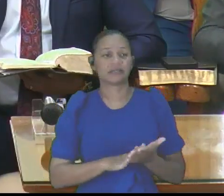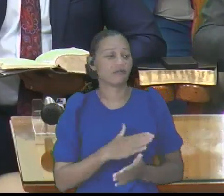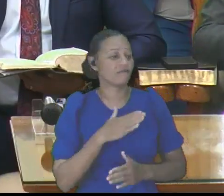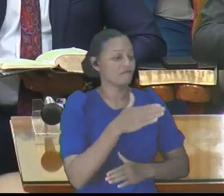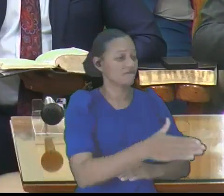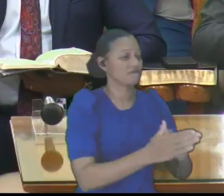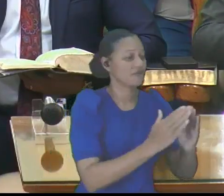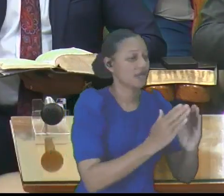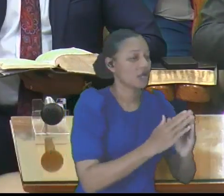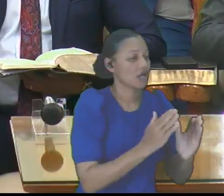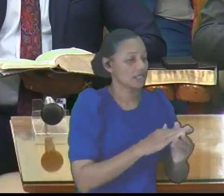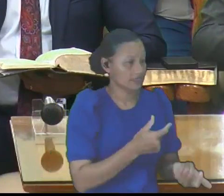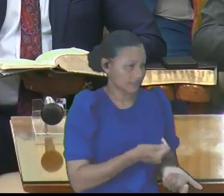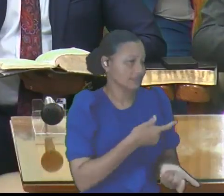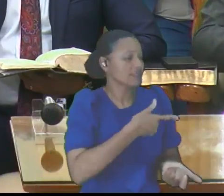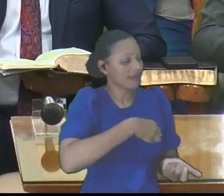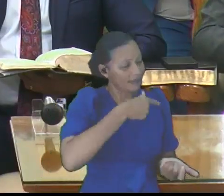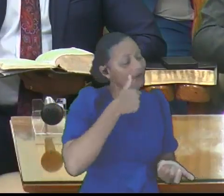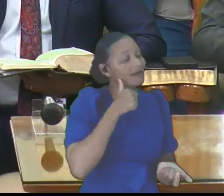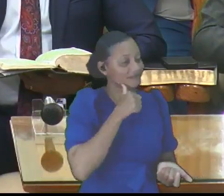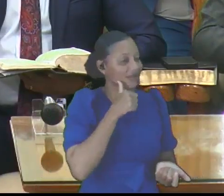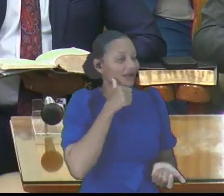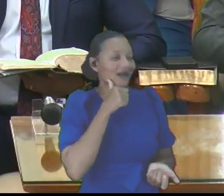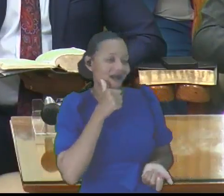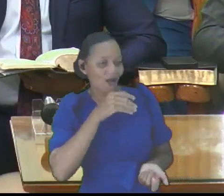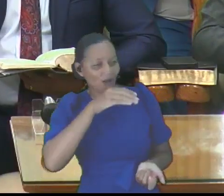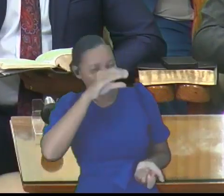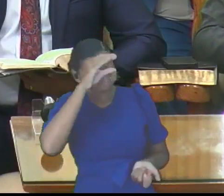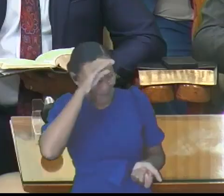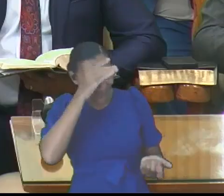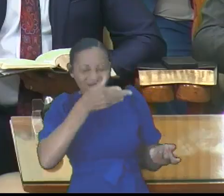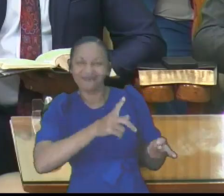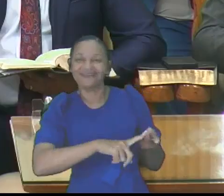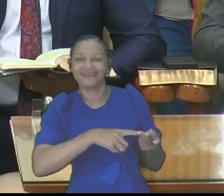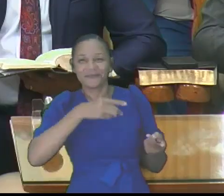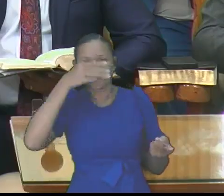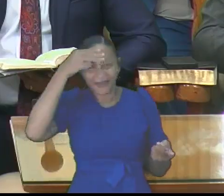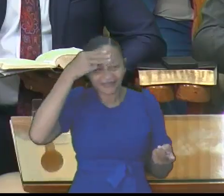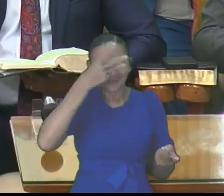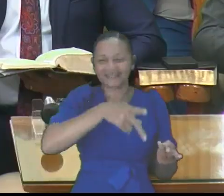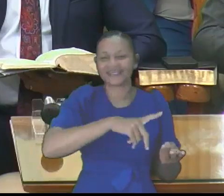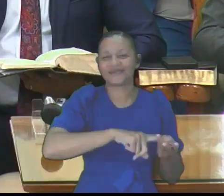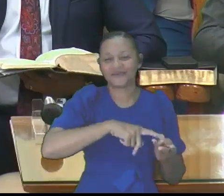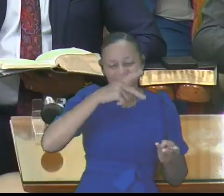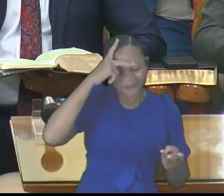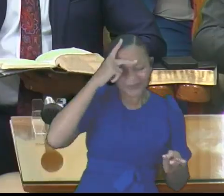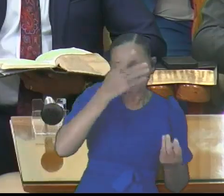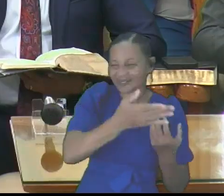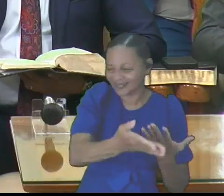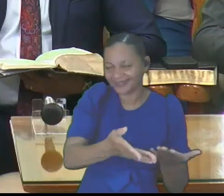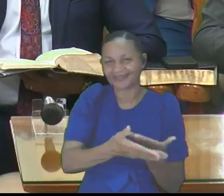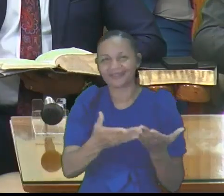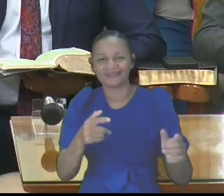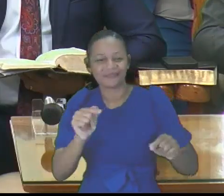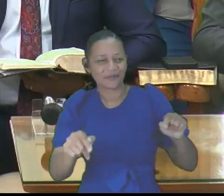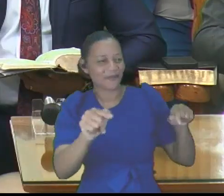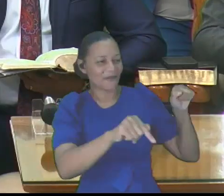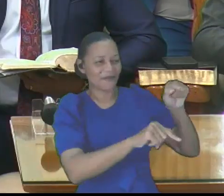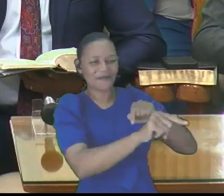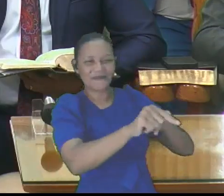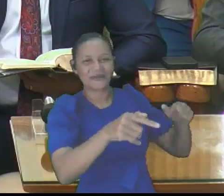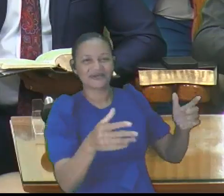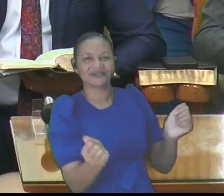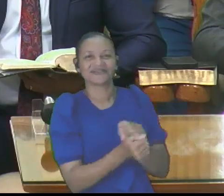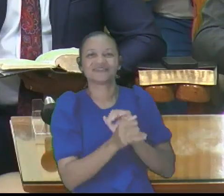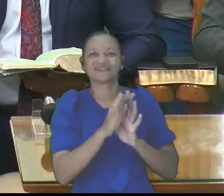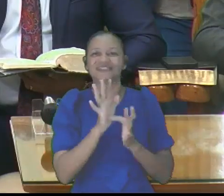casa de comadre Zefa. Na outra semana na casa de comadre Tonha. Na outra semana na casa de comadre Bill. Na outra semana na casa de comadre Sinfurosa.